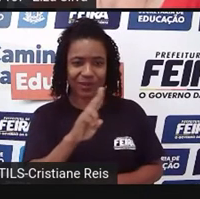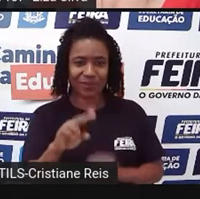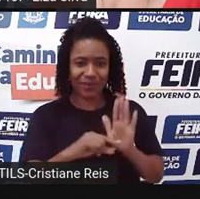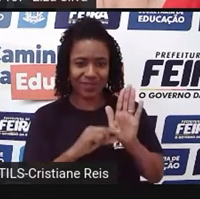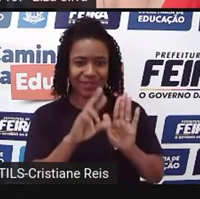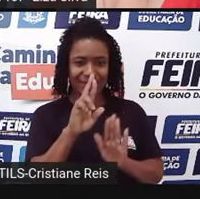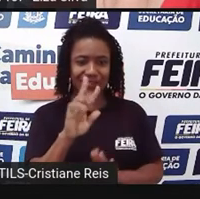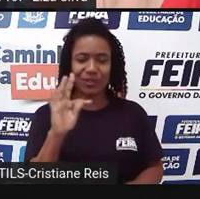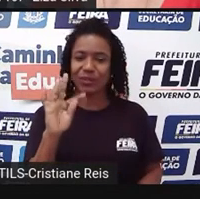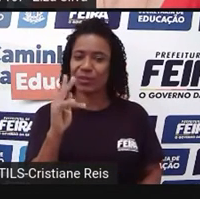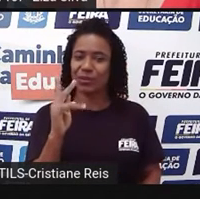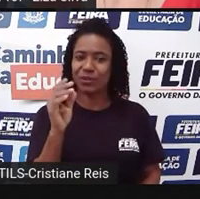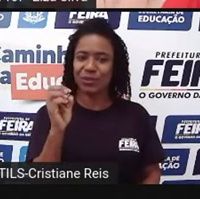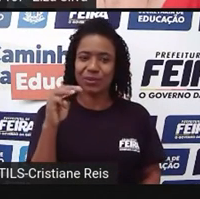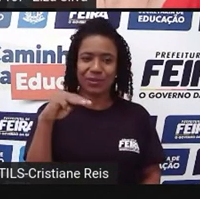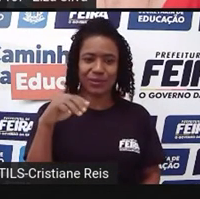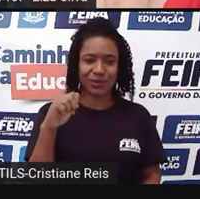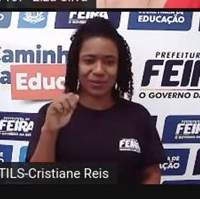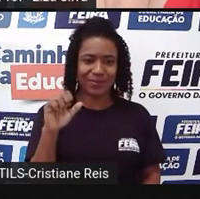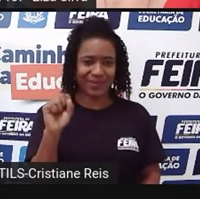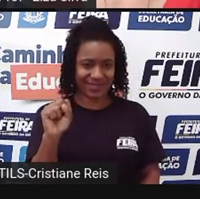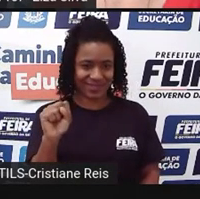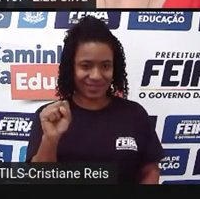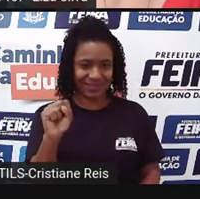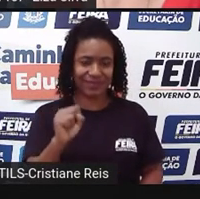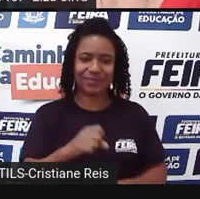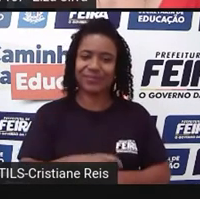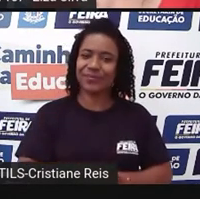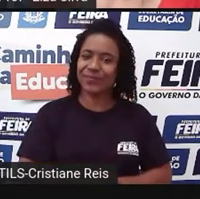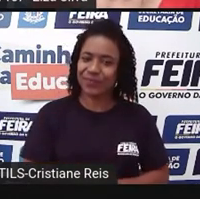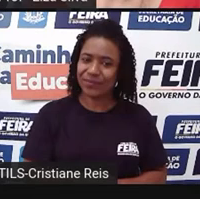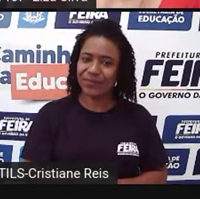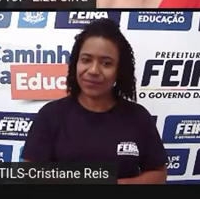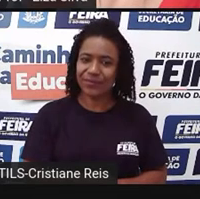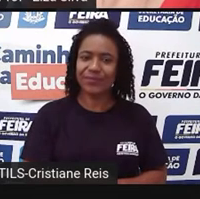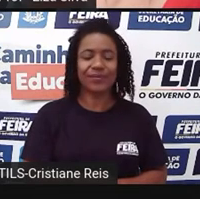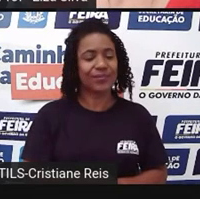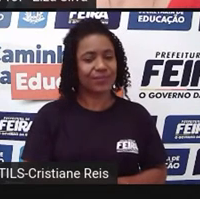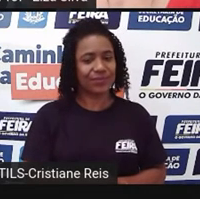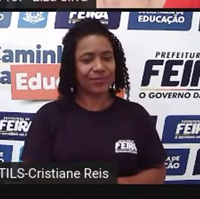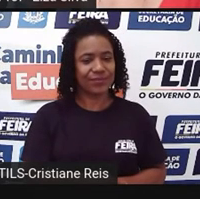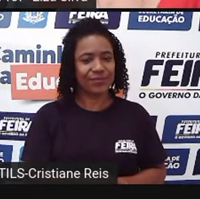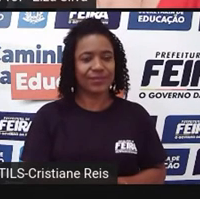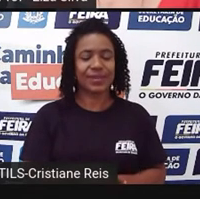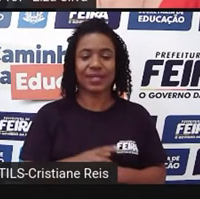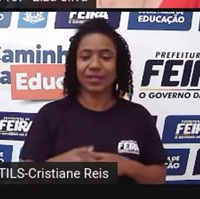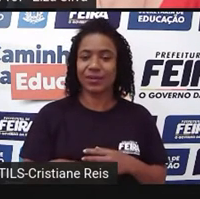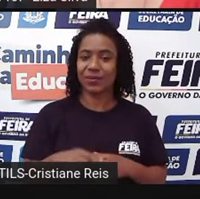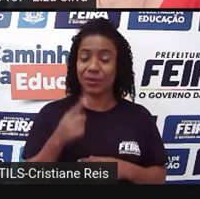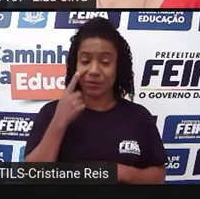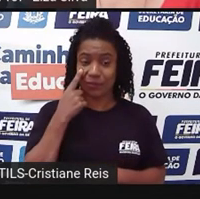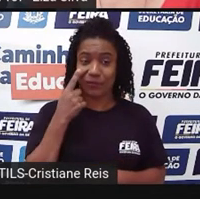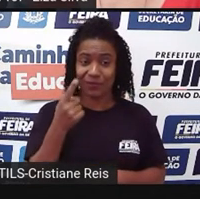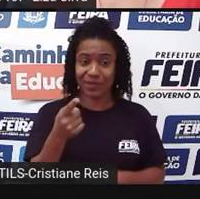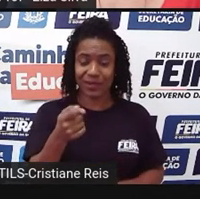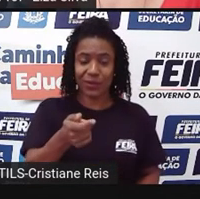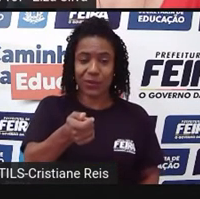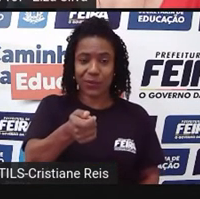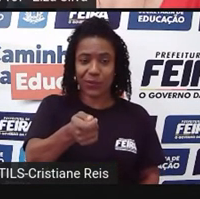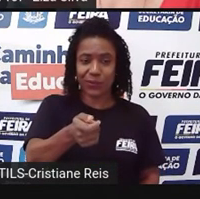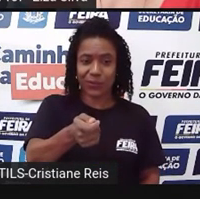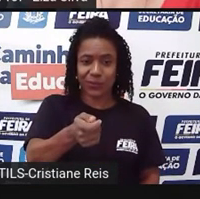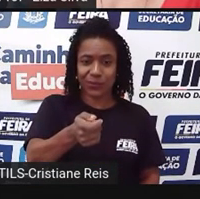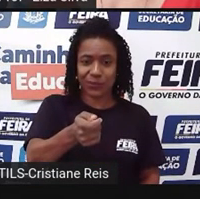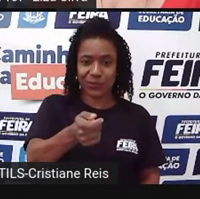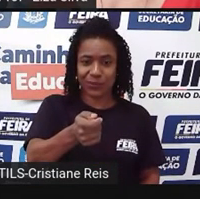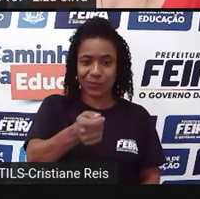next one controle remoto o controle remoto ele foi inventado em 1898